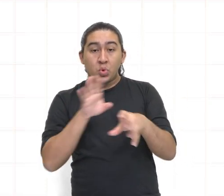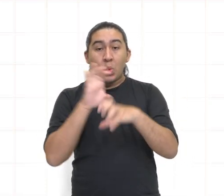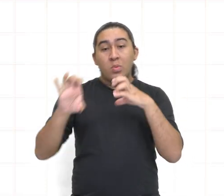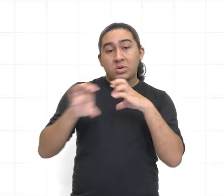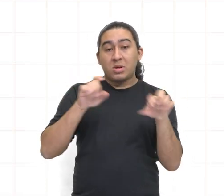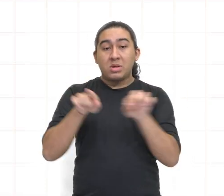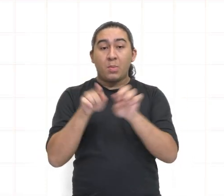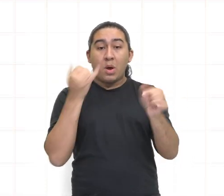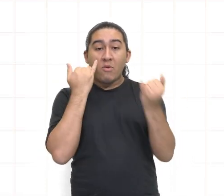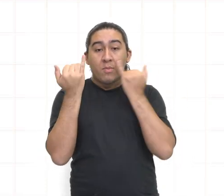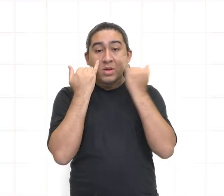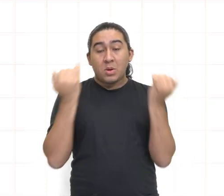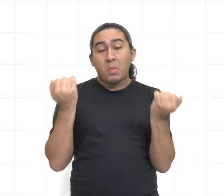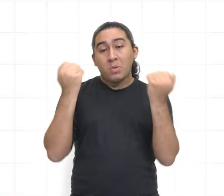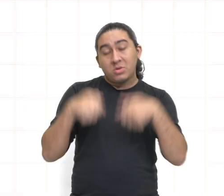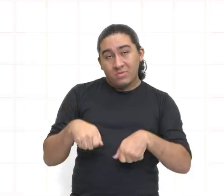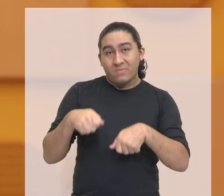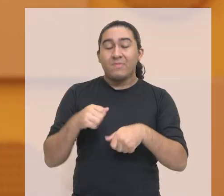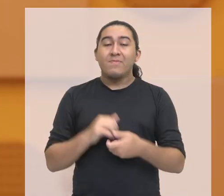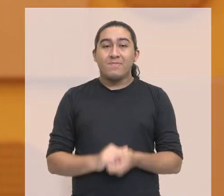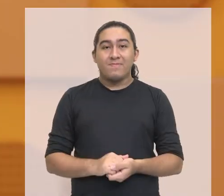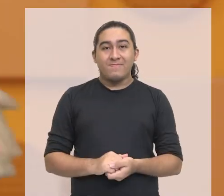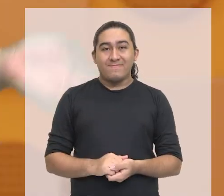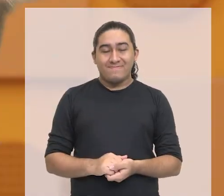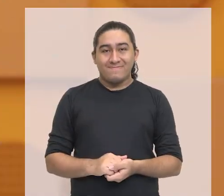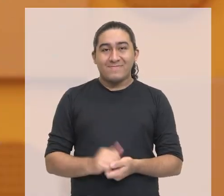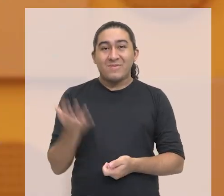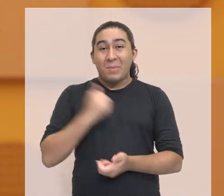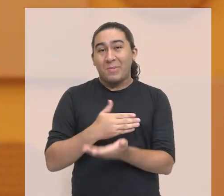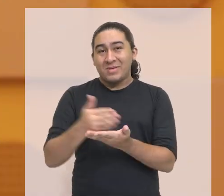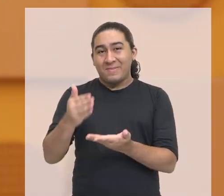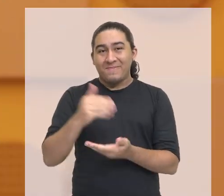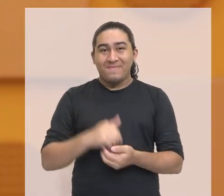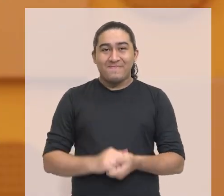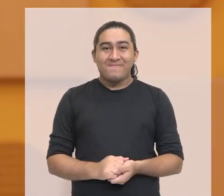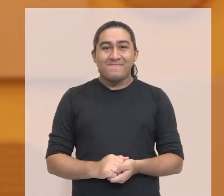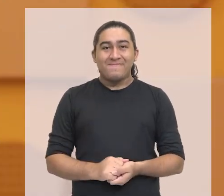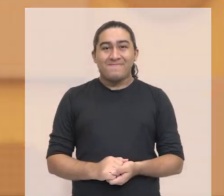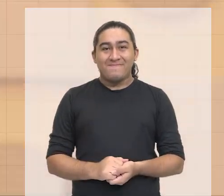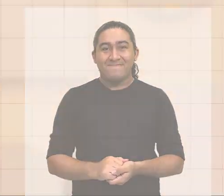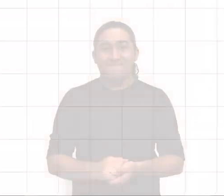e informação na globalização. Vamos à nossa aula?